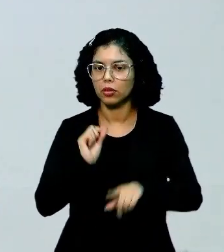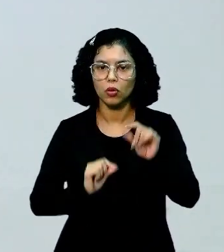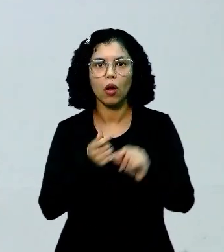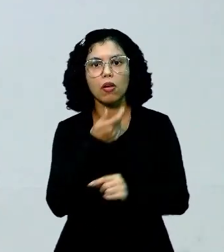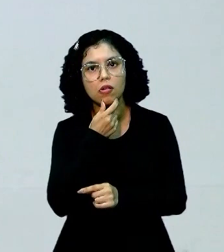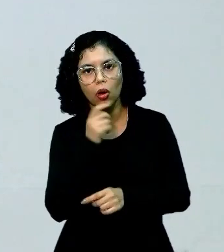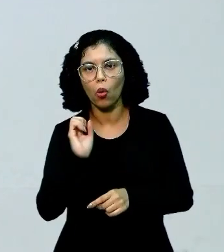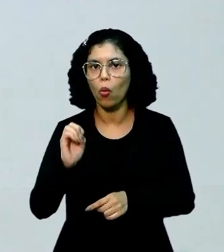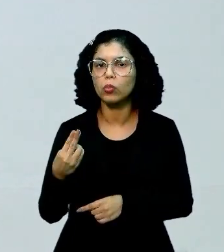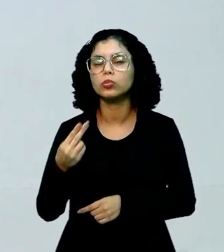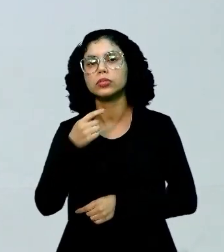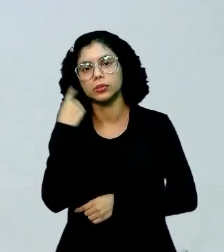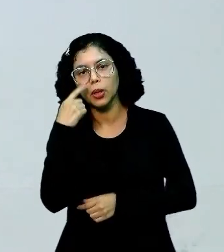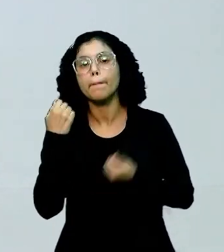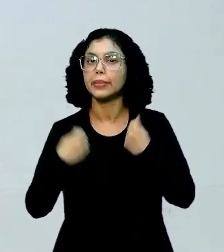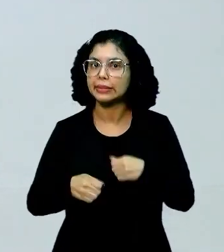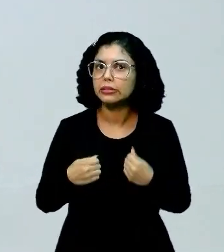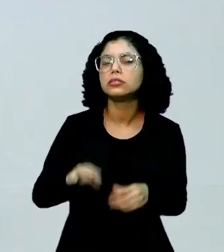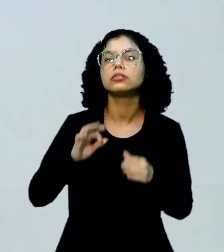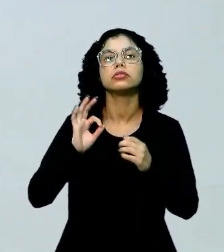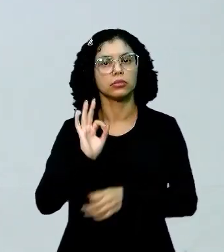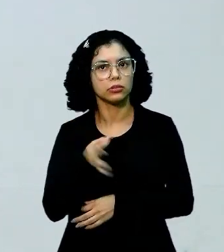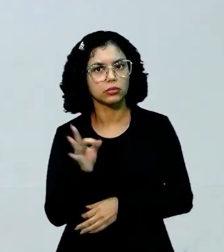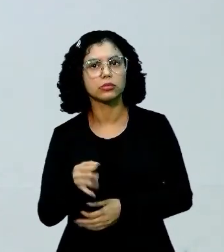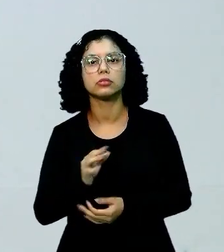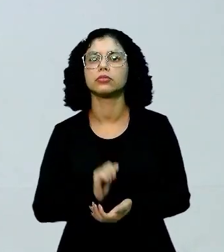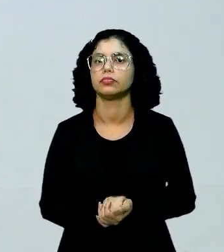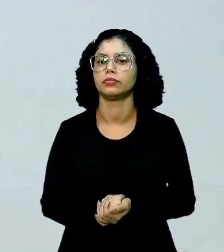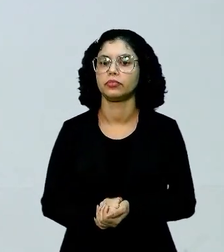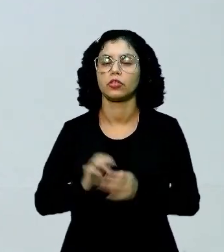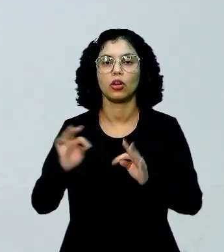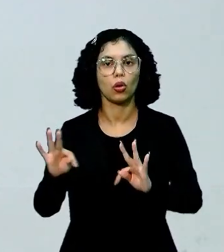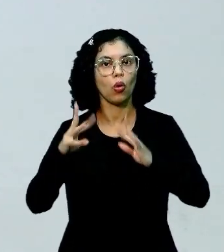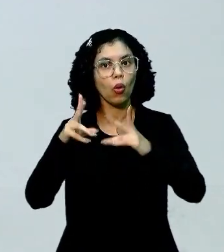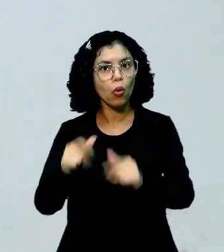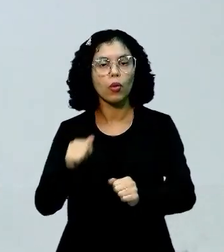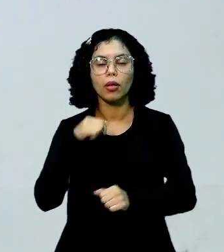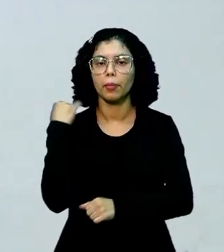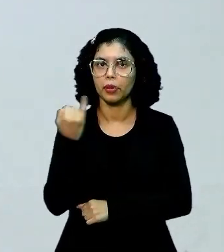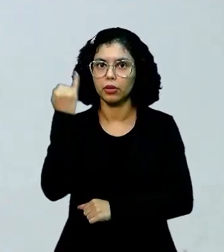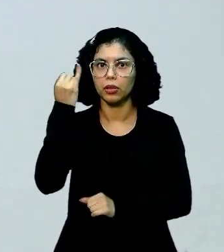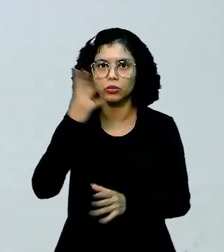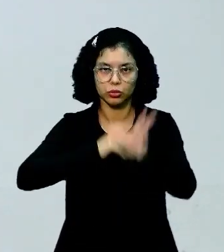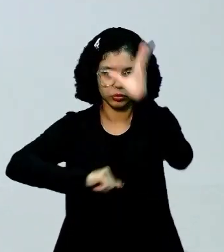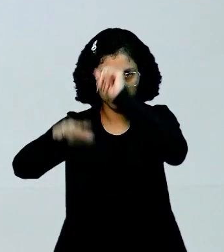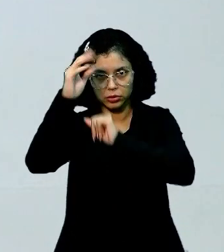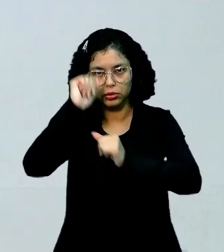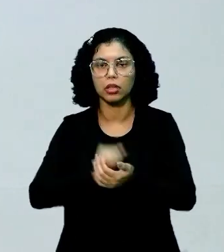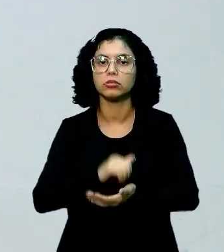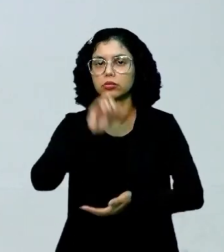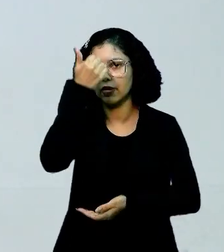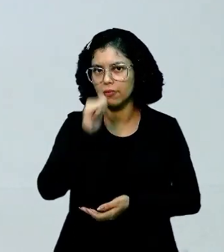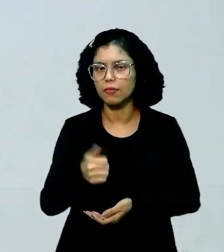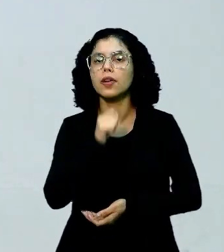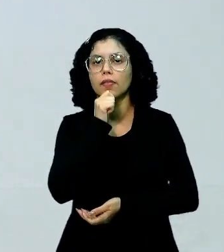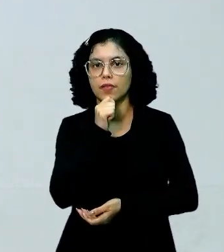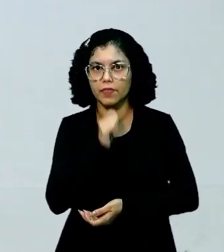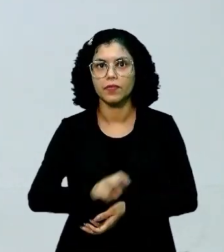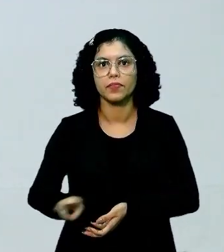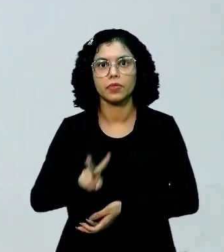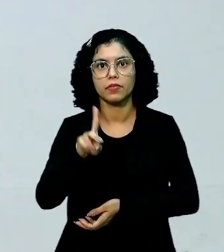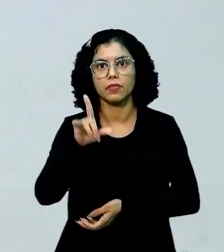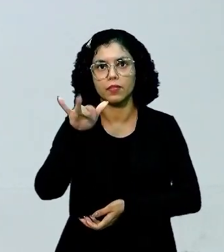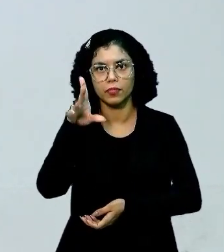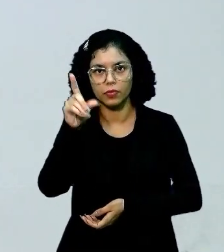mas você tem que acertar essas questões porque toda questão é importante, né? Todo conhecimento ele é válido, então nós